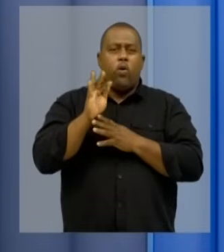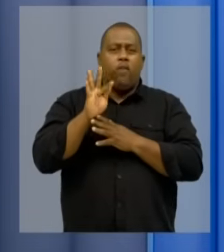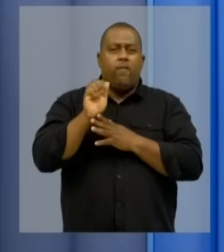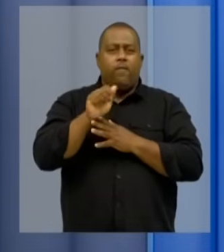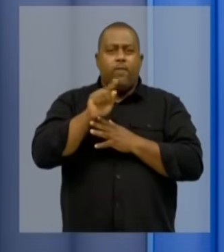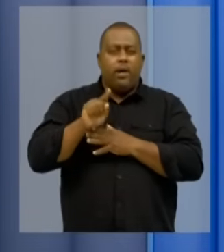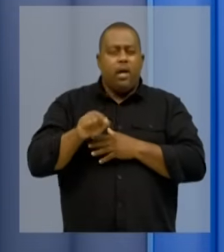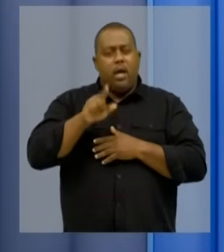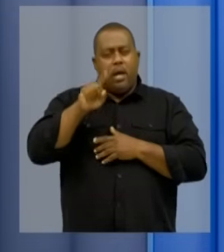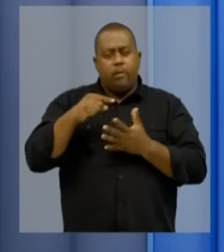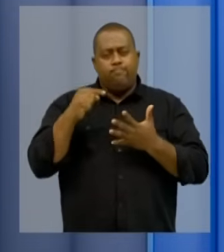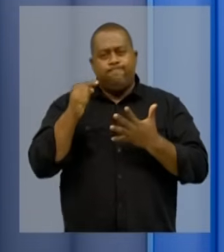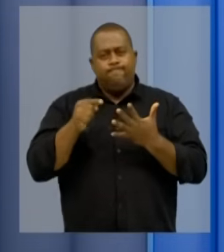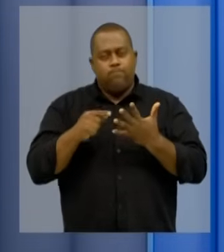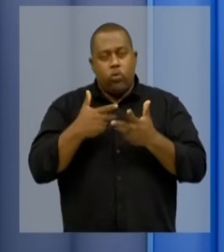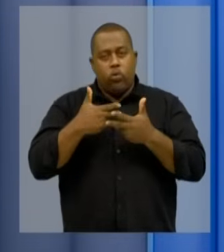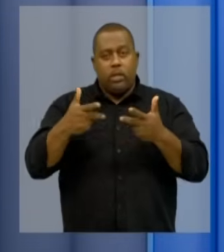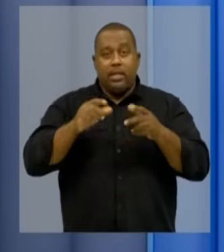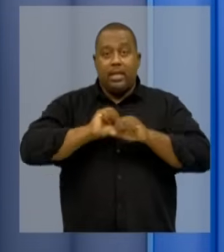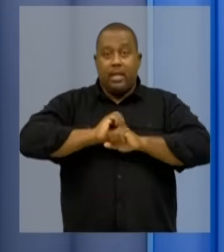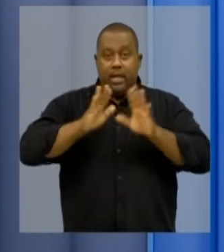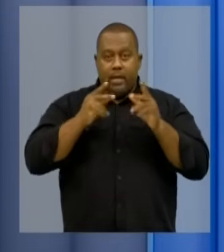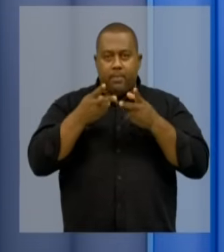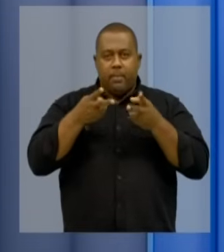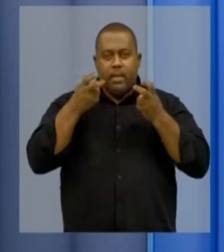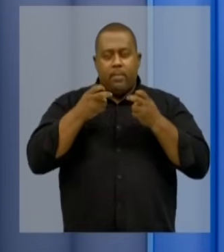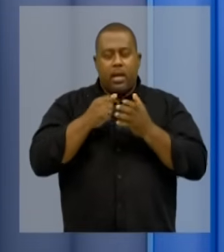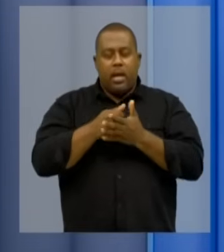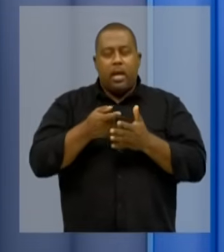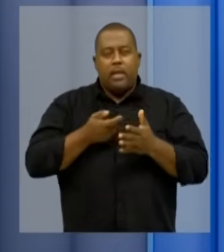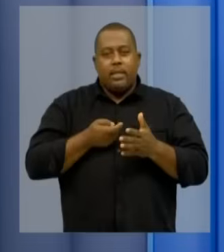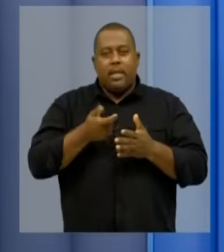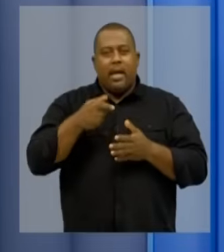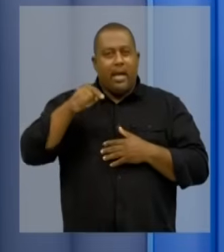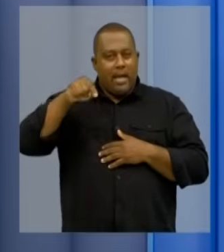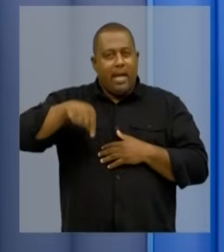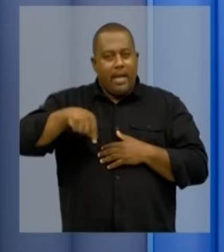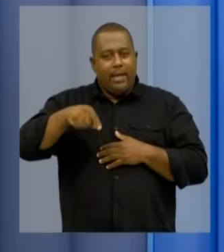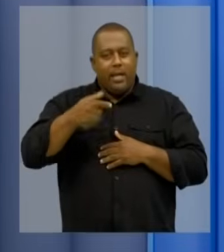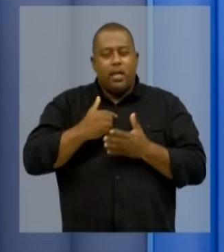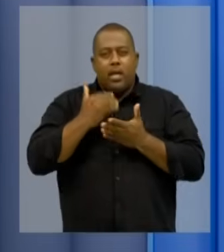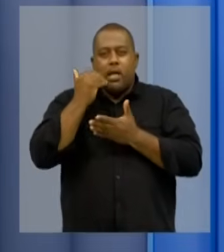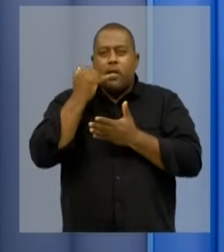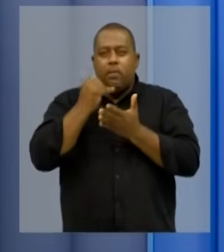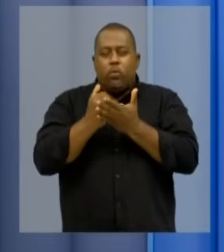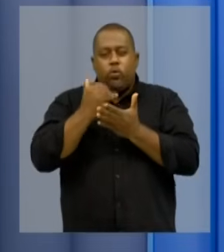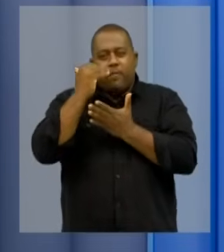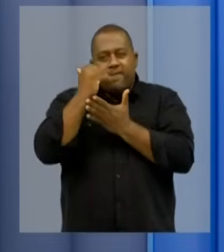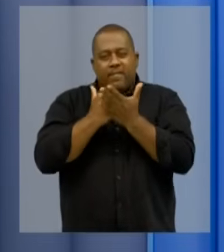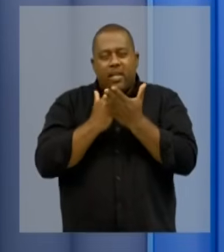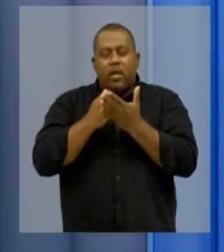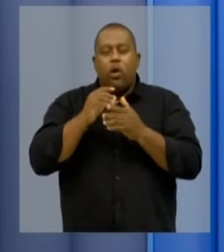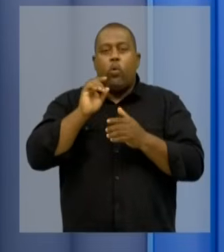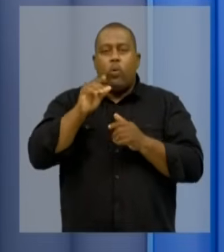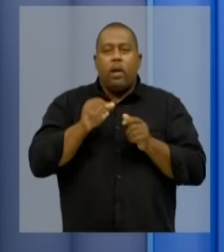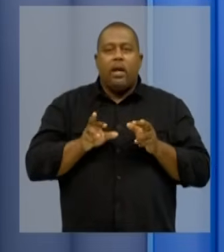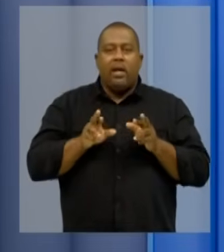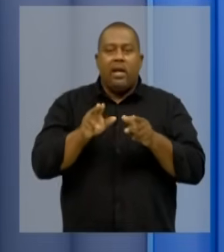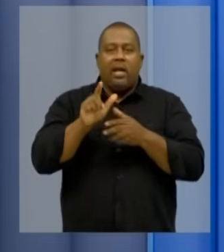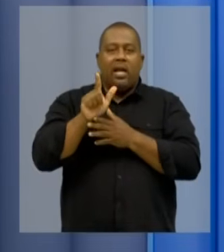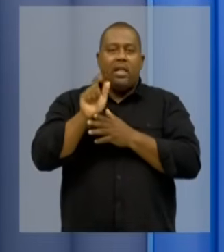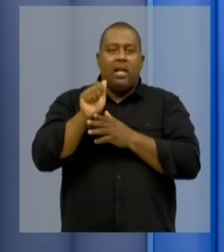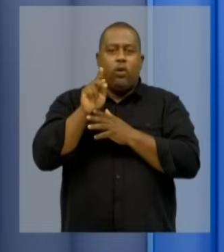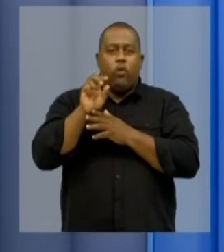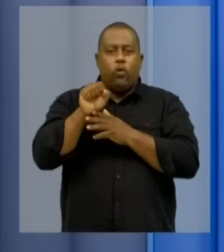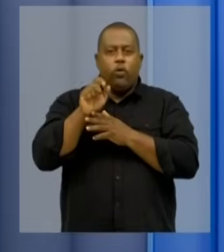nós temos que ver com nitidez. Aqui na Bahia, se dá isenção para lagosta, mas não se dá isenção para farinha, arroz,